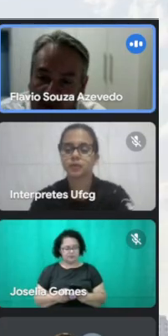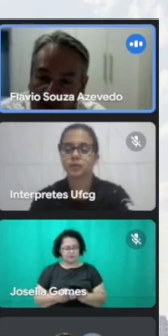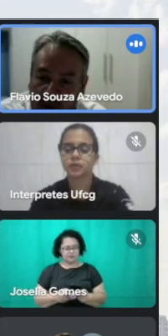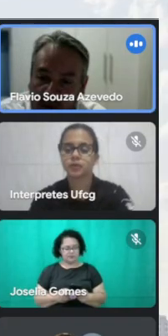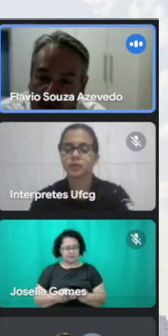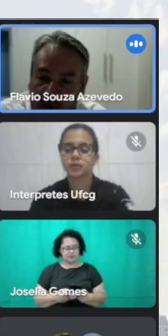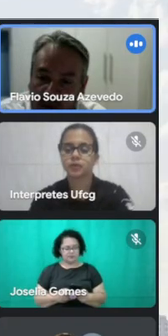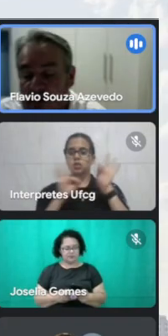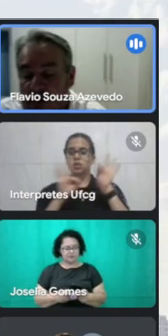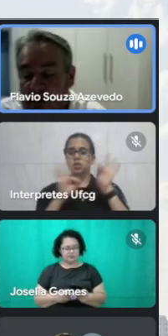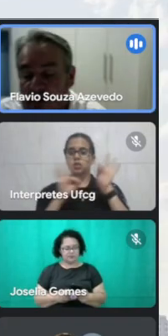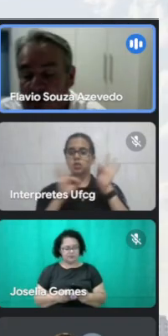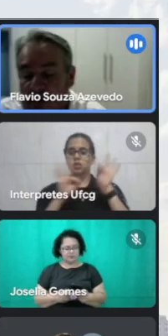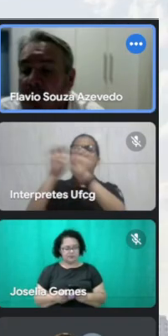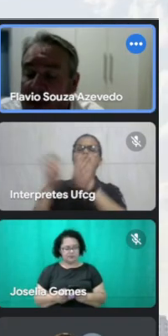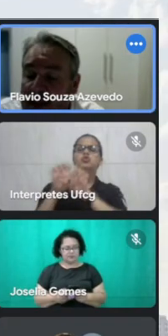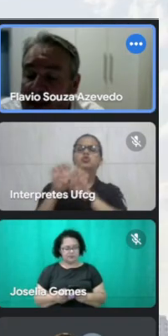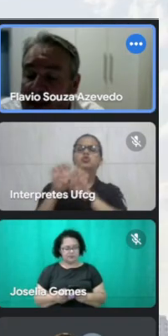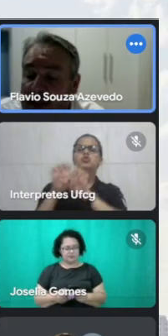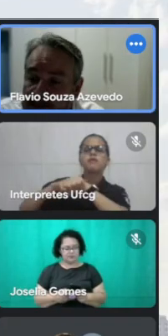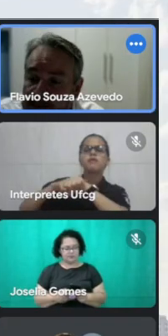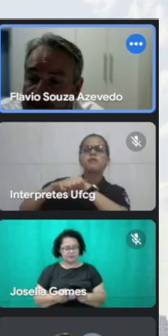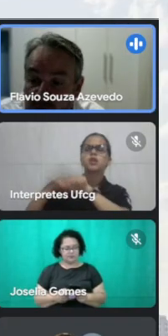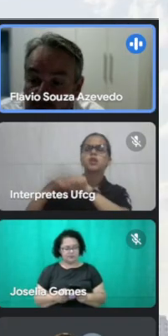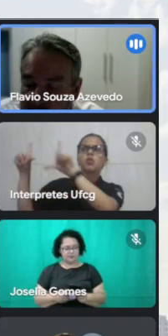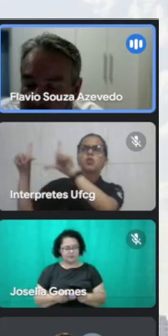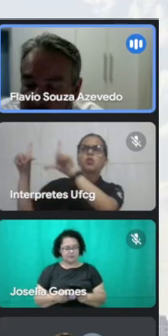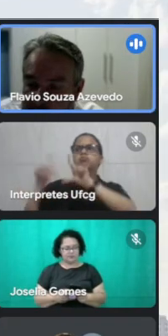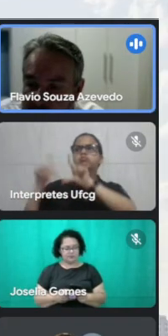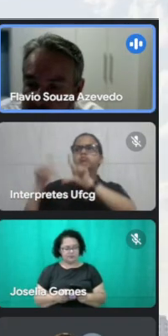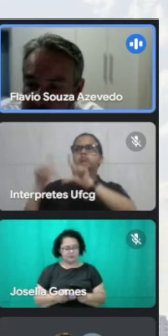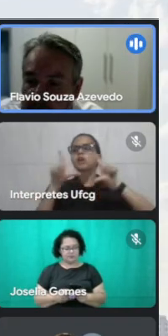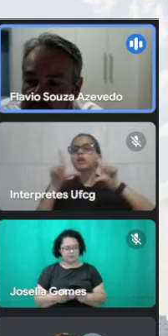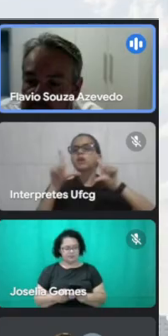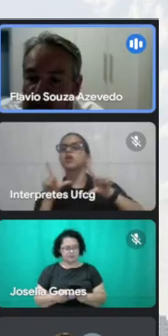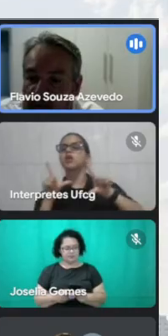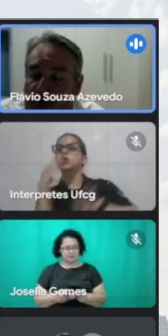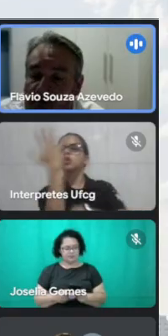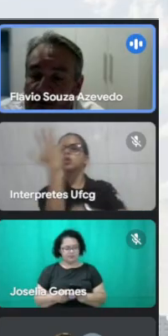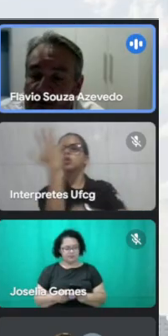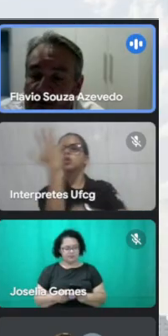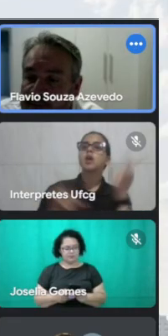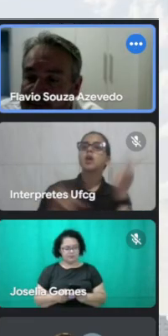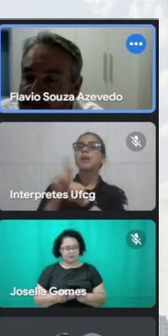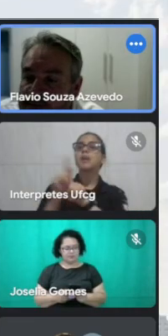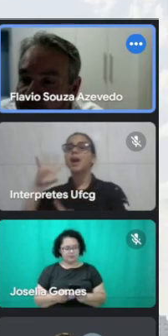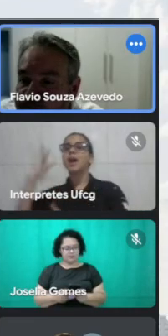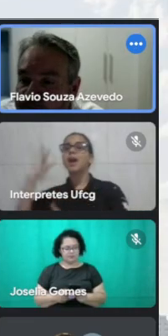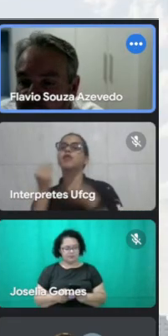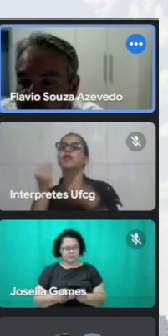paisagismo ecológico, depois soluções baseadas na natureza, né? Então,